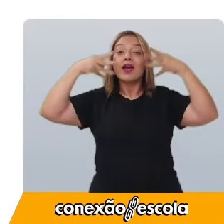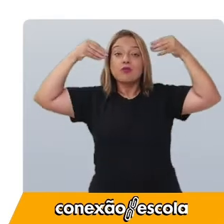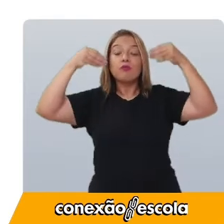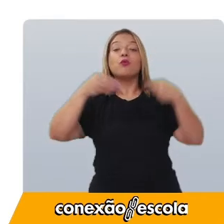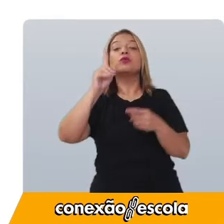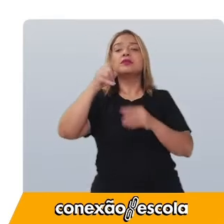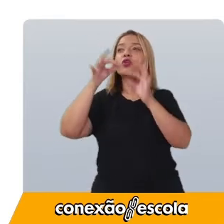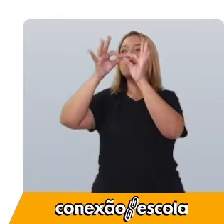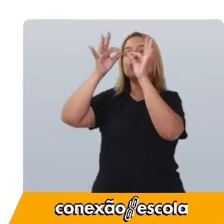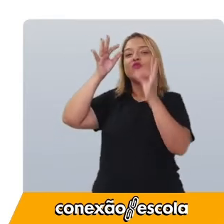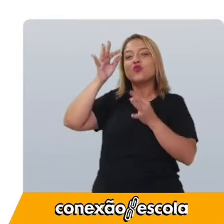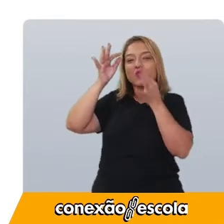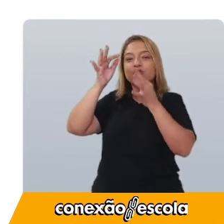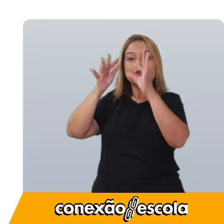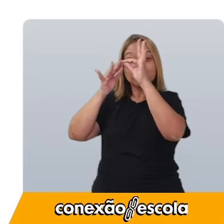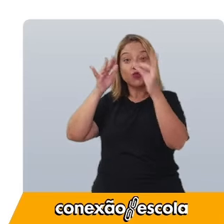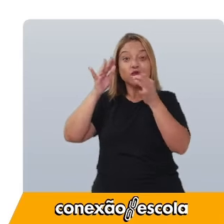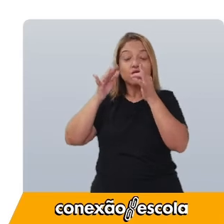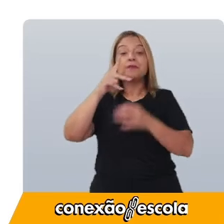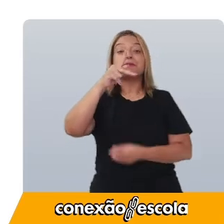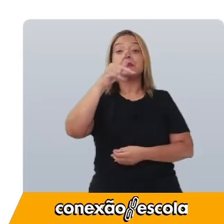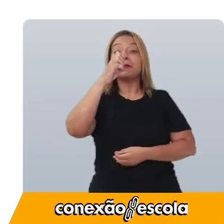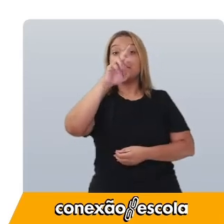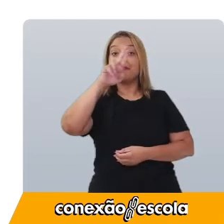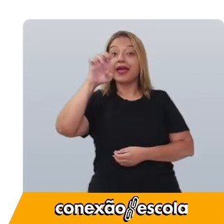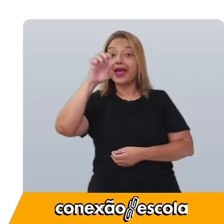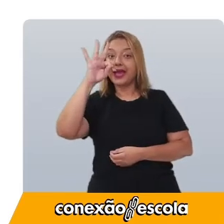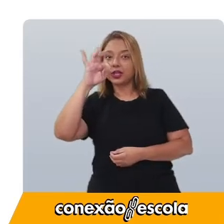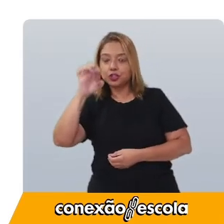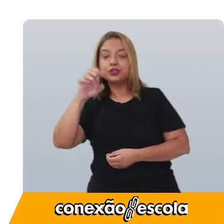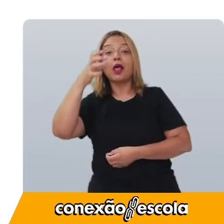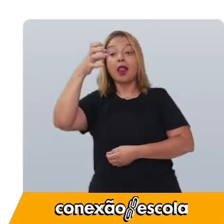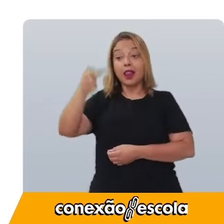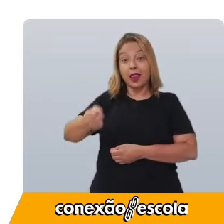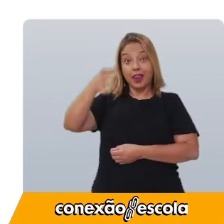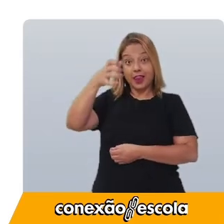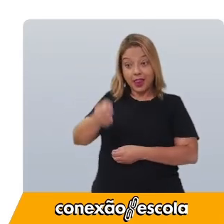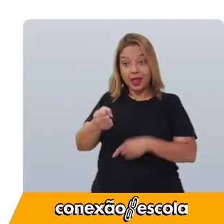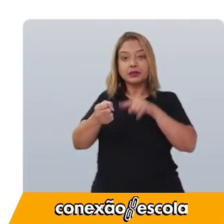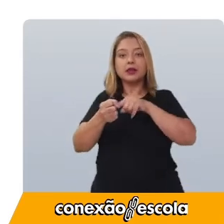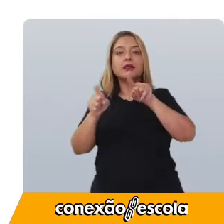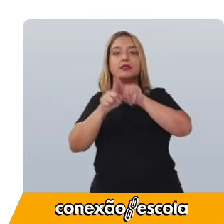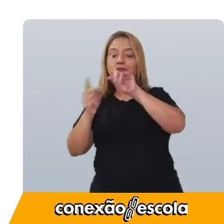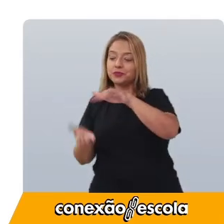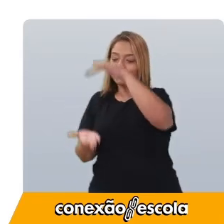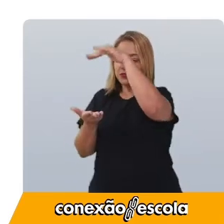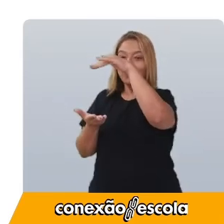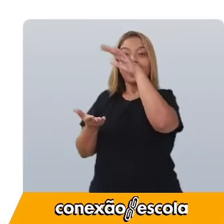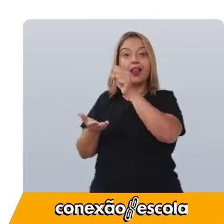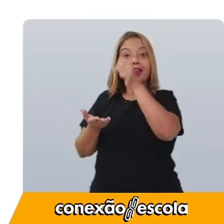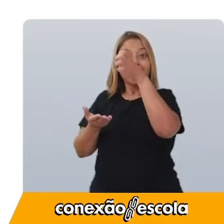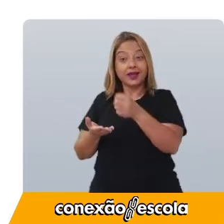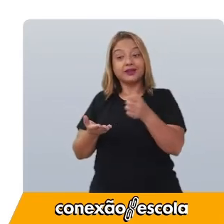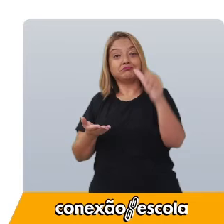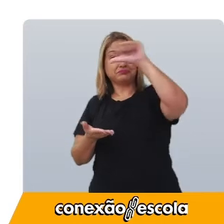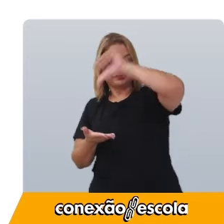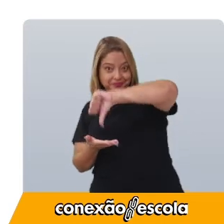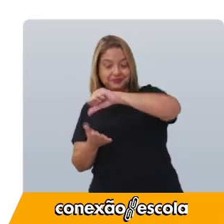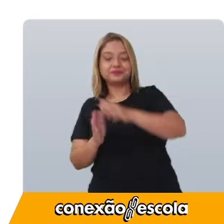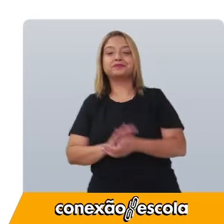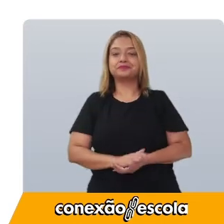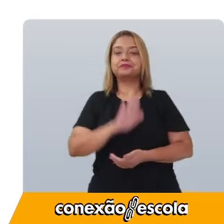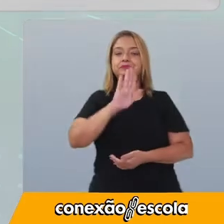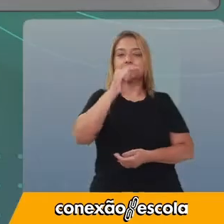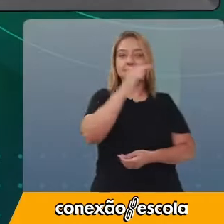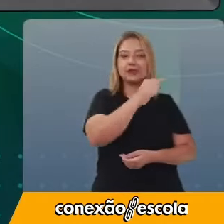uvas, Perrette, a leiteira e o pote de leite. Então, primeiro foi Charles